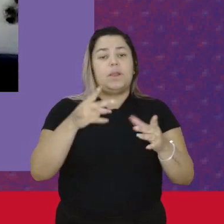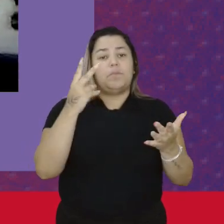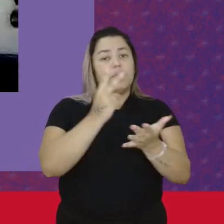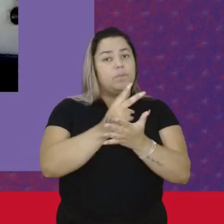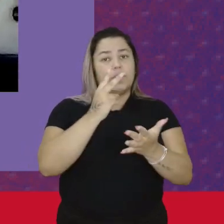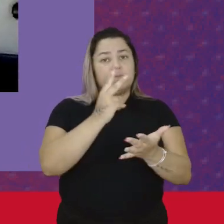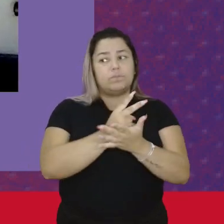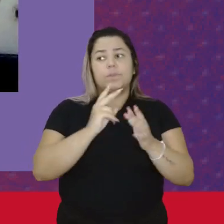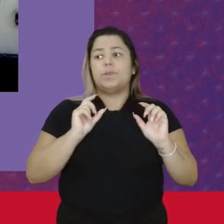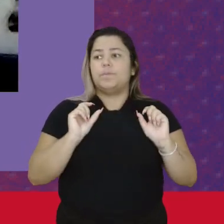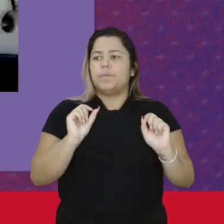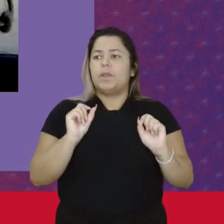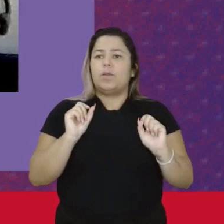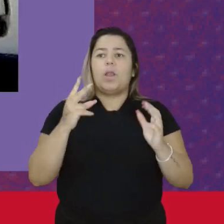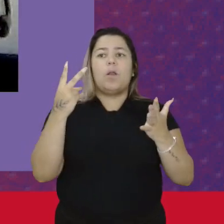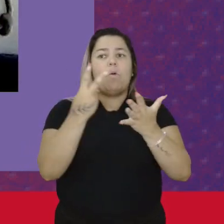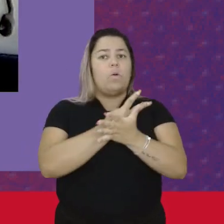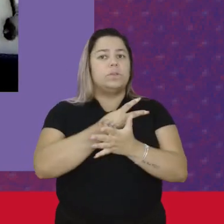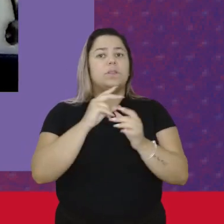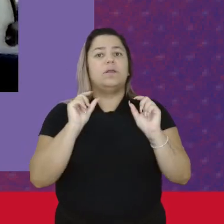acho que